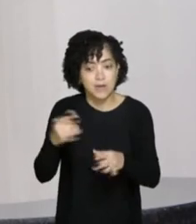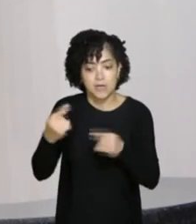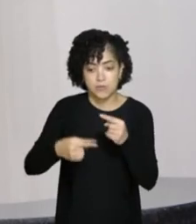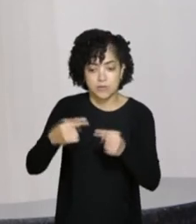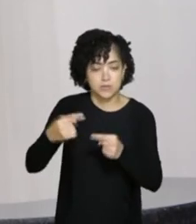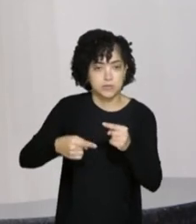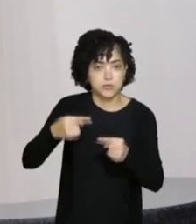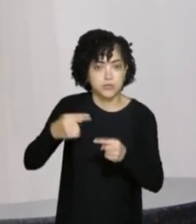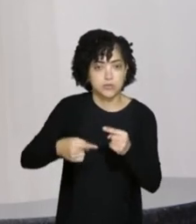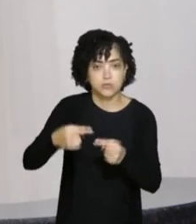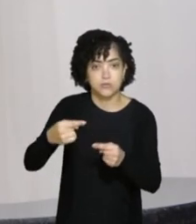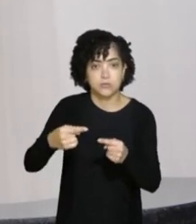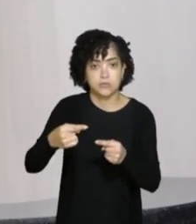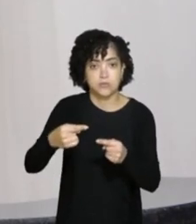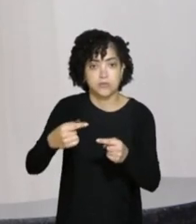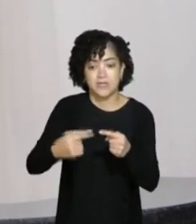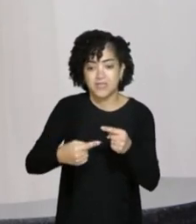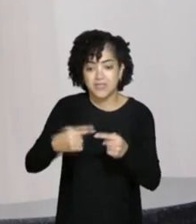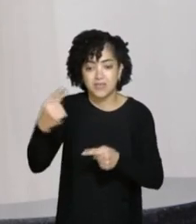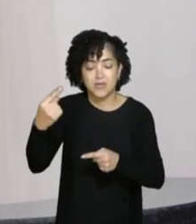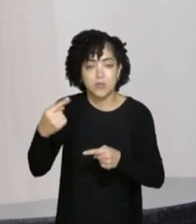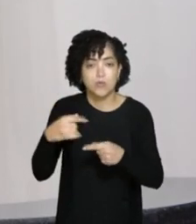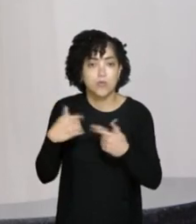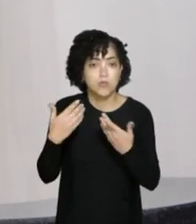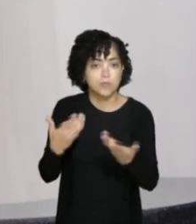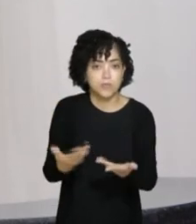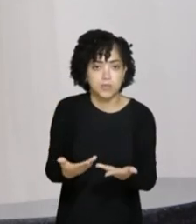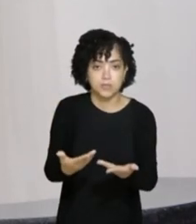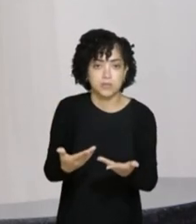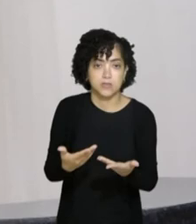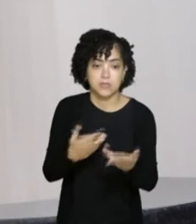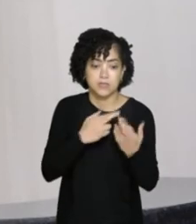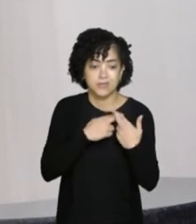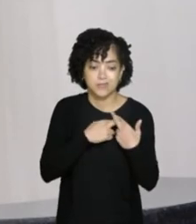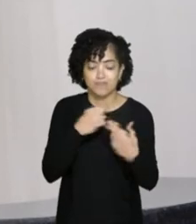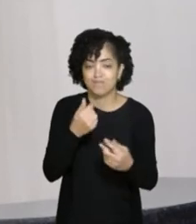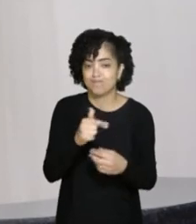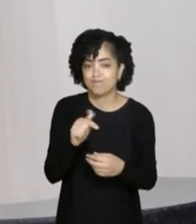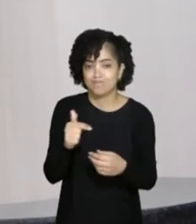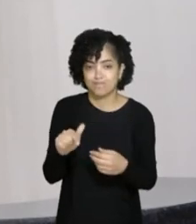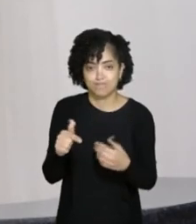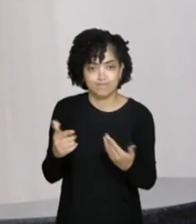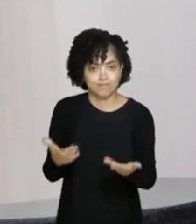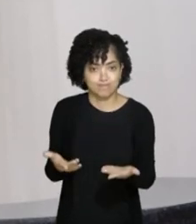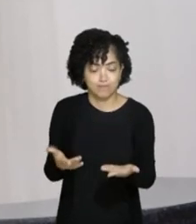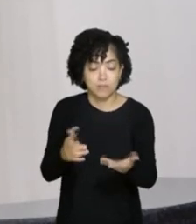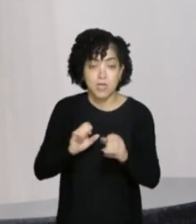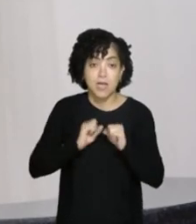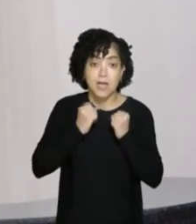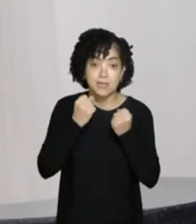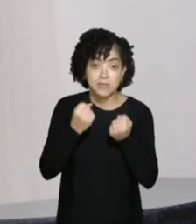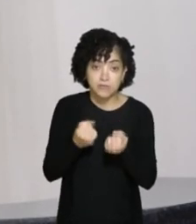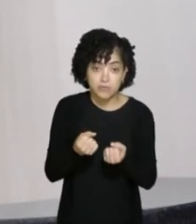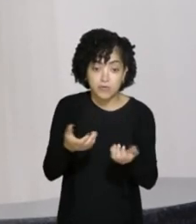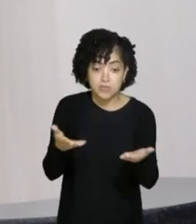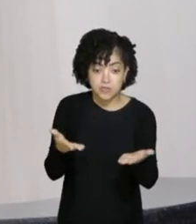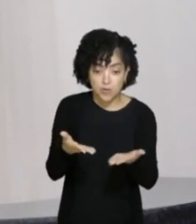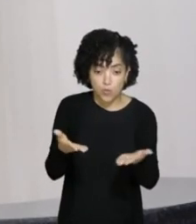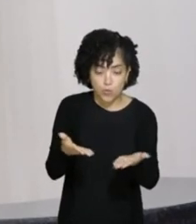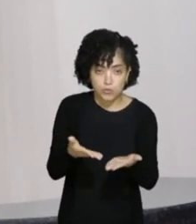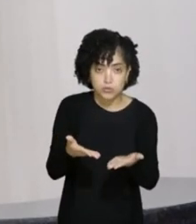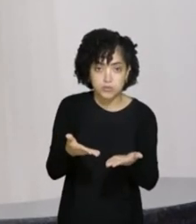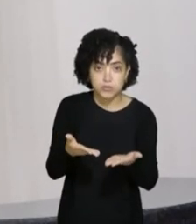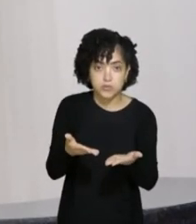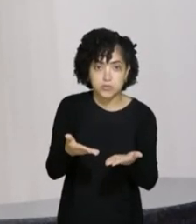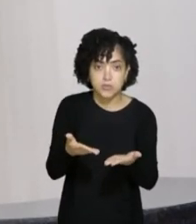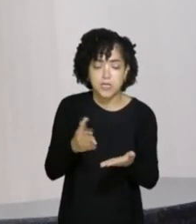matéria inoportuna, inconsequente e irresponsável. A nossa defesa aqui nesse momento, senhor presidente, não